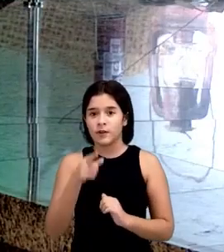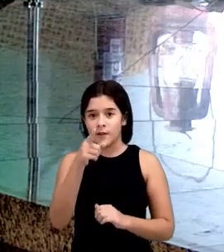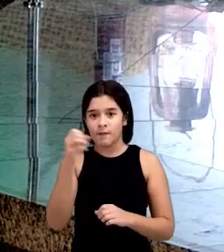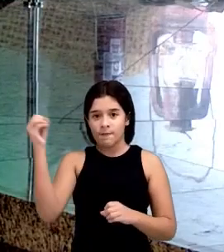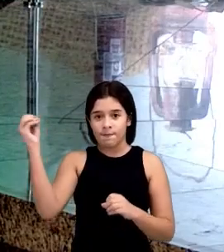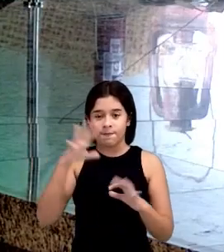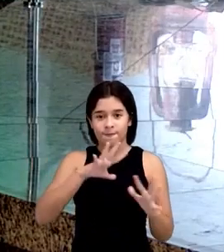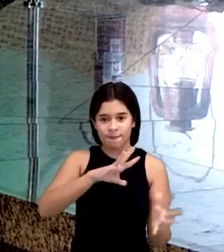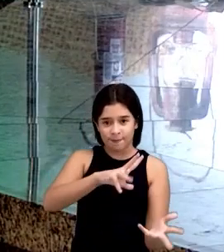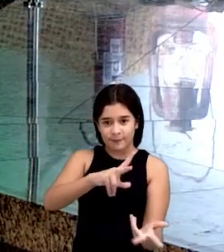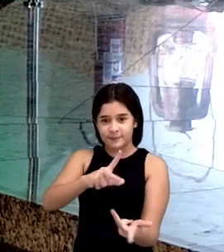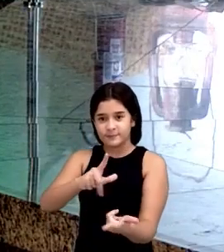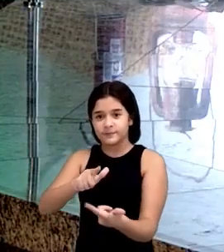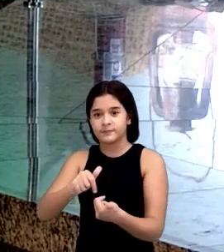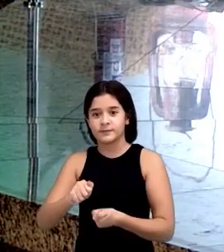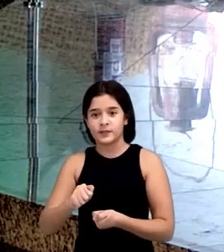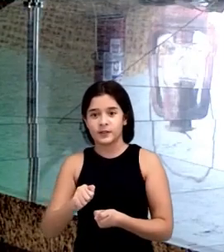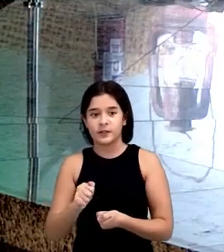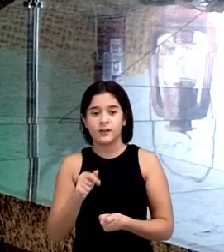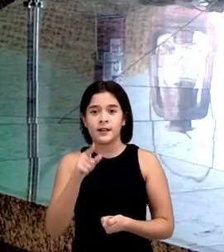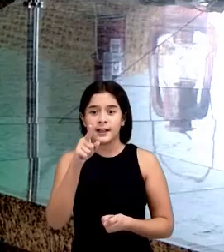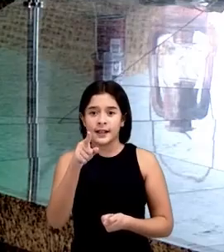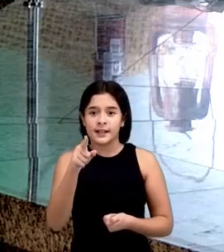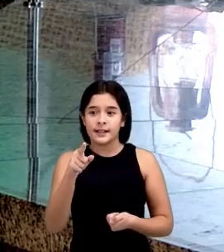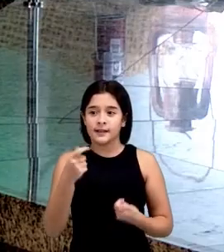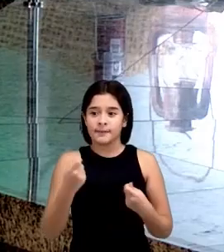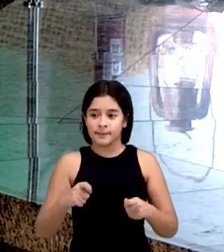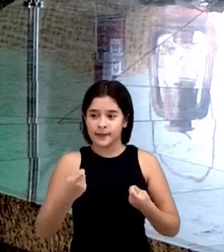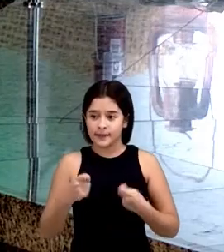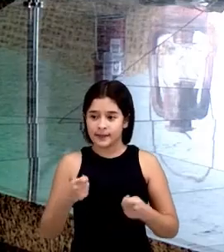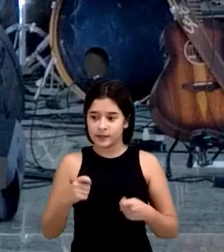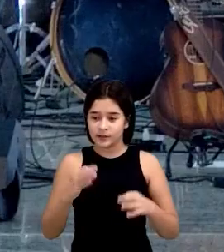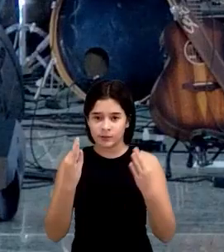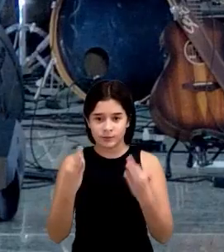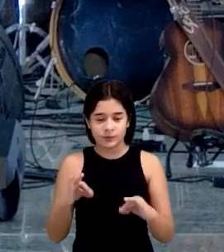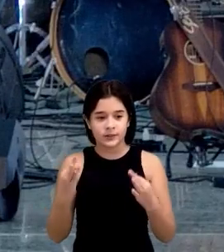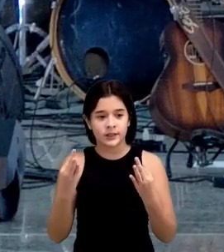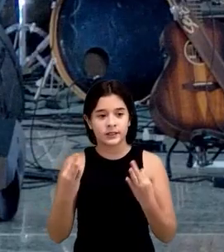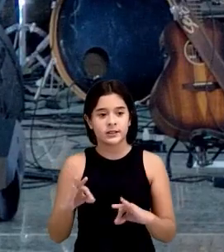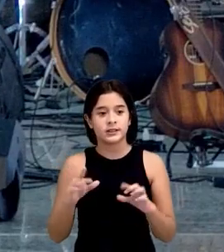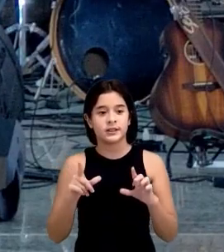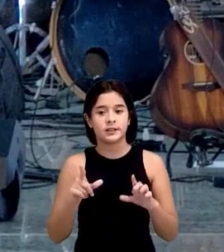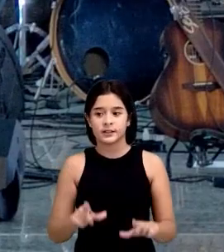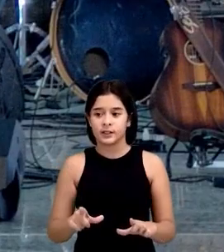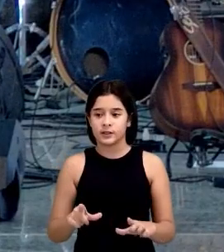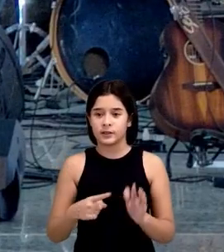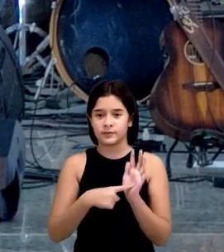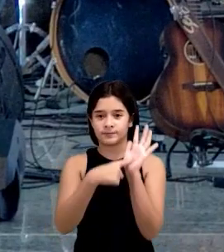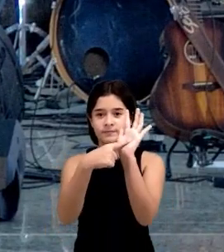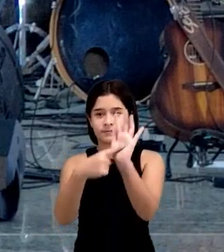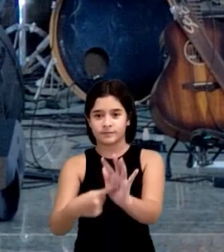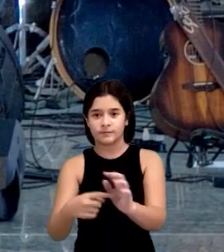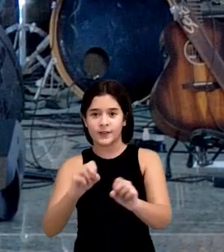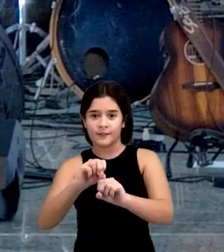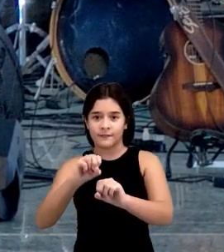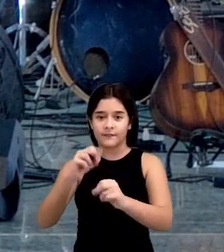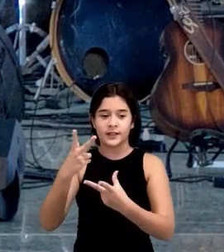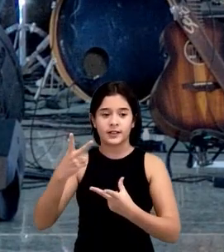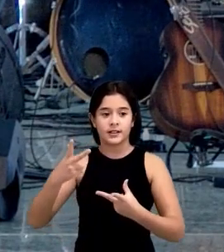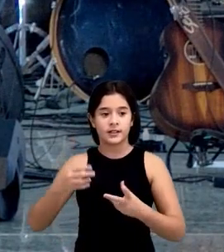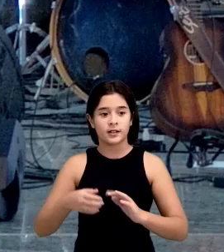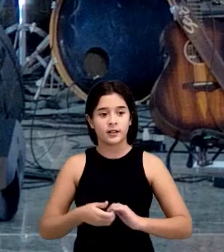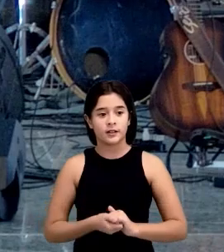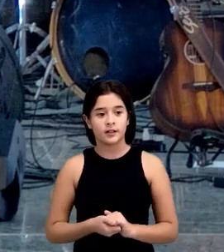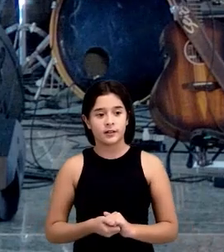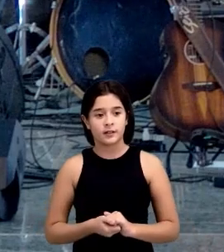este elemento que causa a diferença. Você precisa ser esse elemento que destaca o caminho da salvação. Nós somos